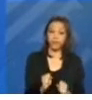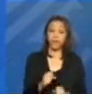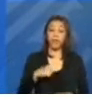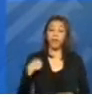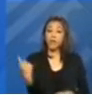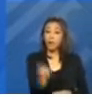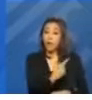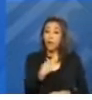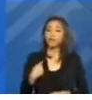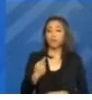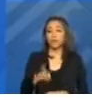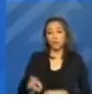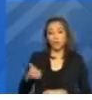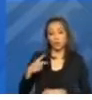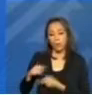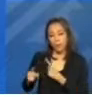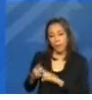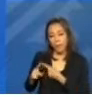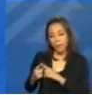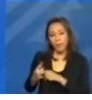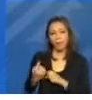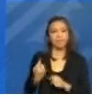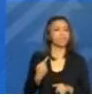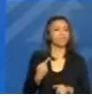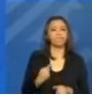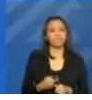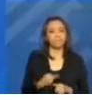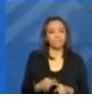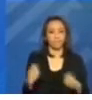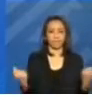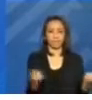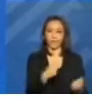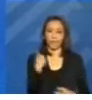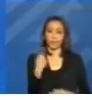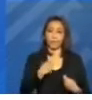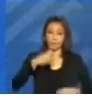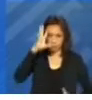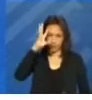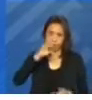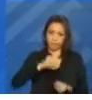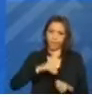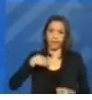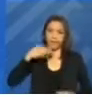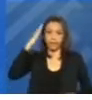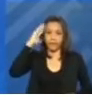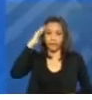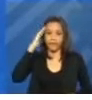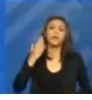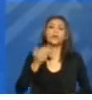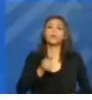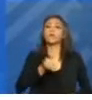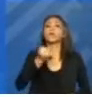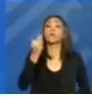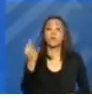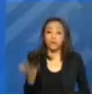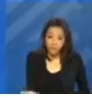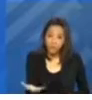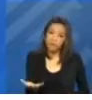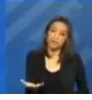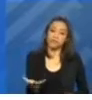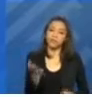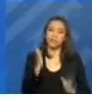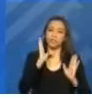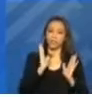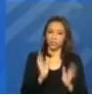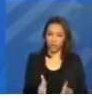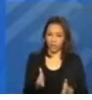estamos discutindo por quê. Precisamos entender quantos são, quantos a gente já